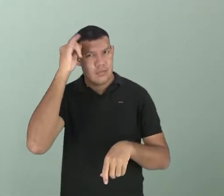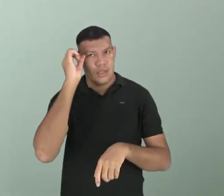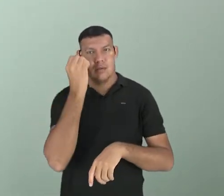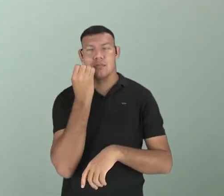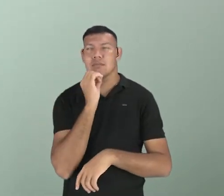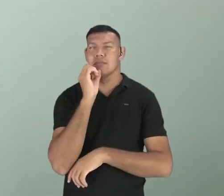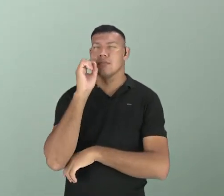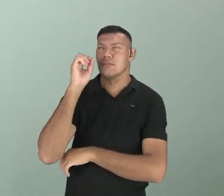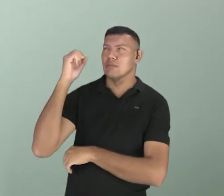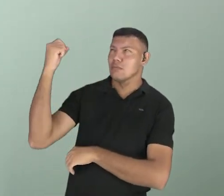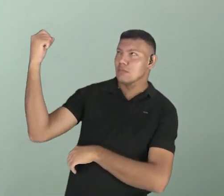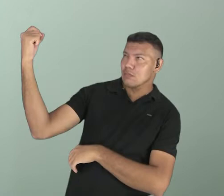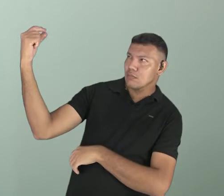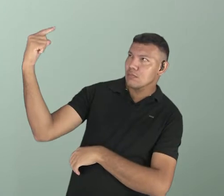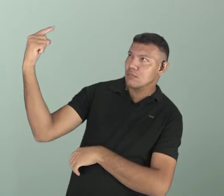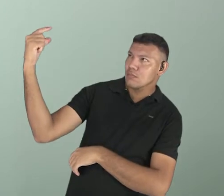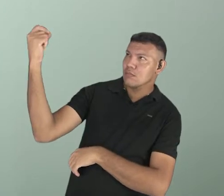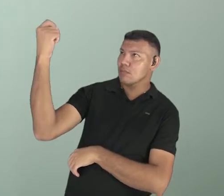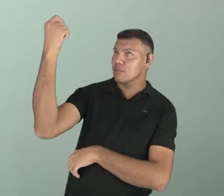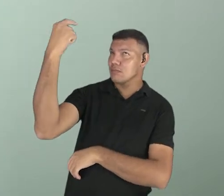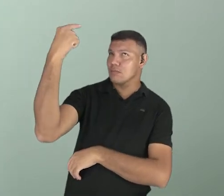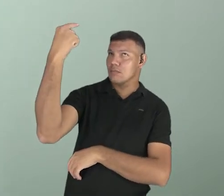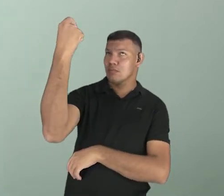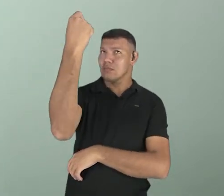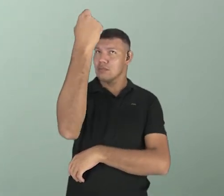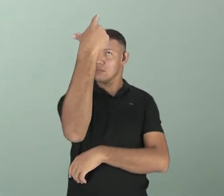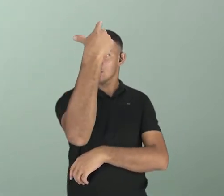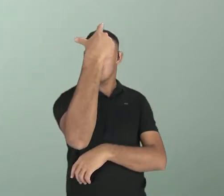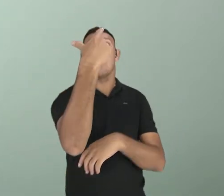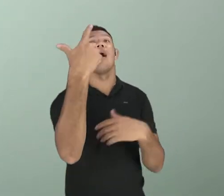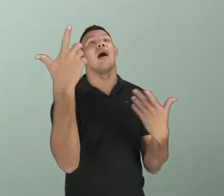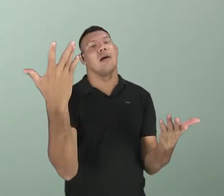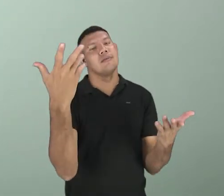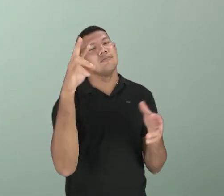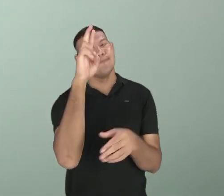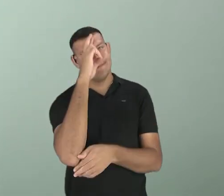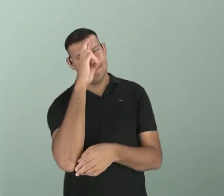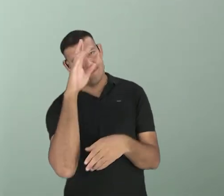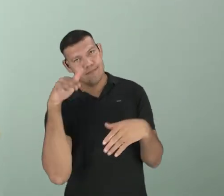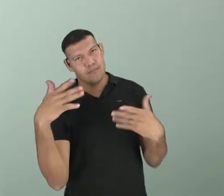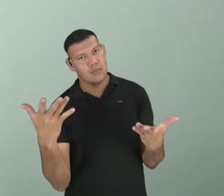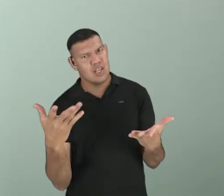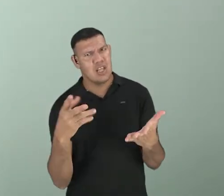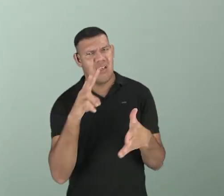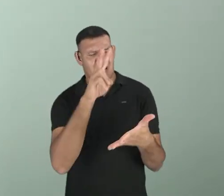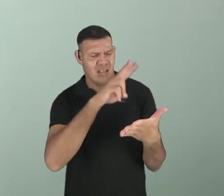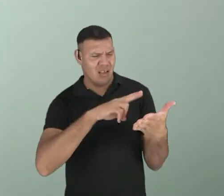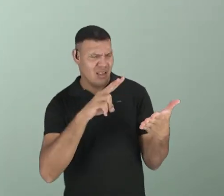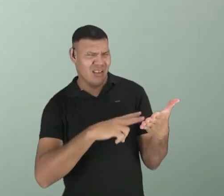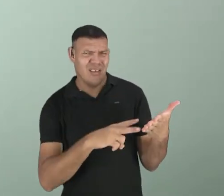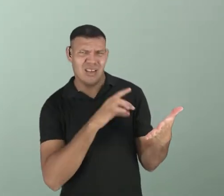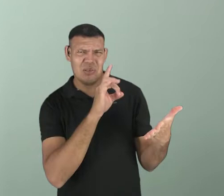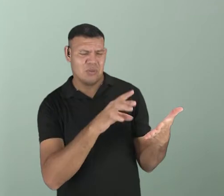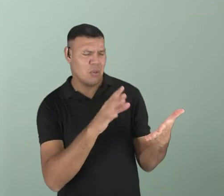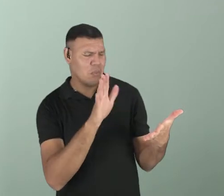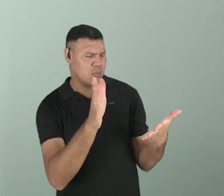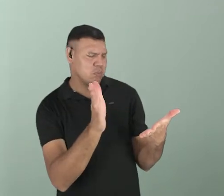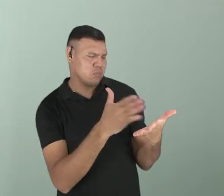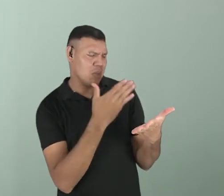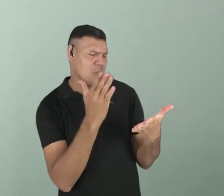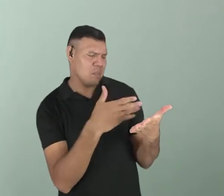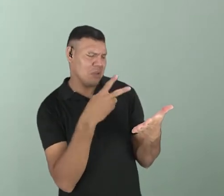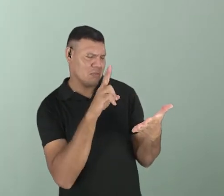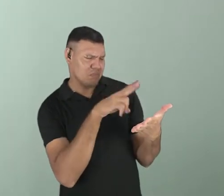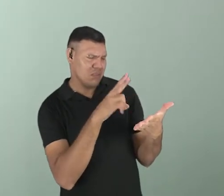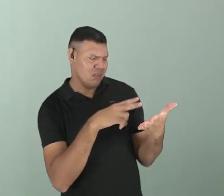sol. Né? Então, é um tipo também de leitura. Então, ler não é só eu pegar aqui um texto